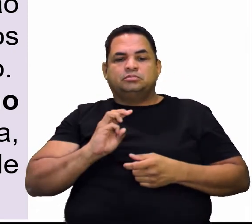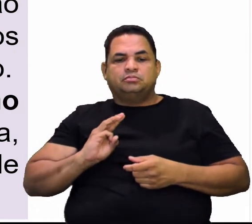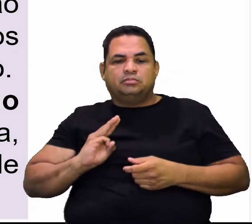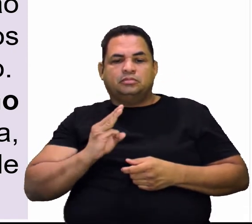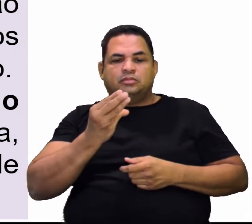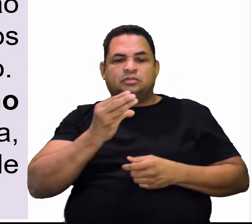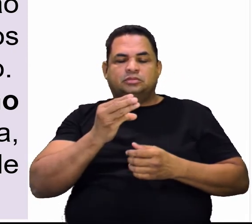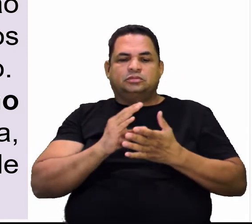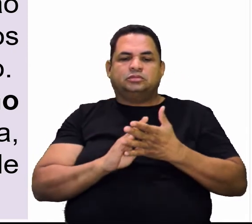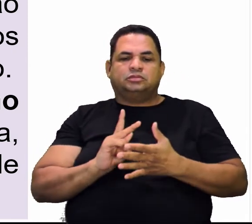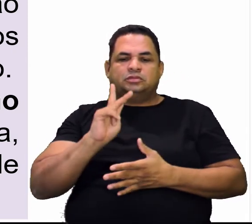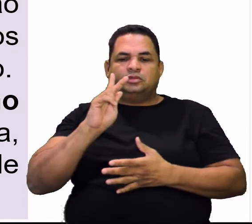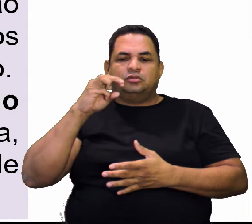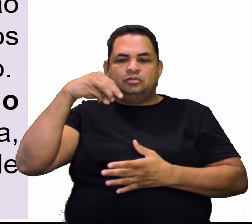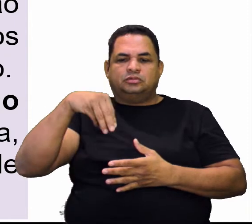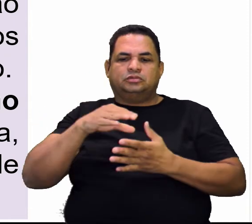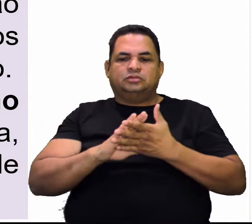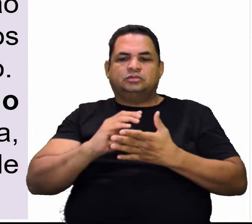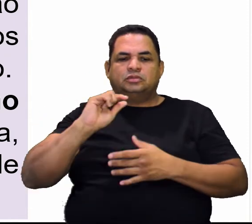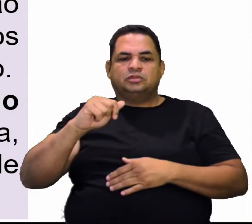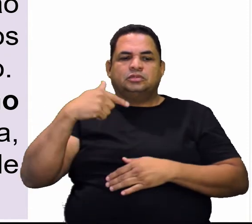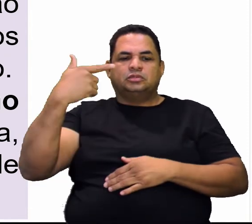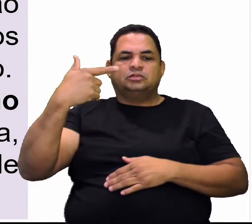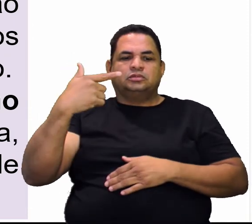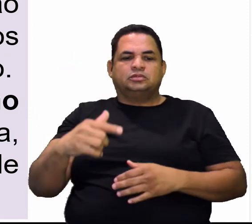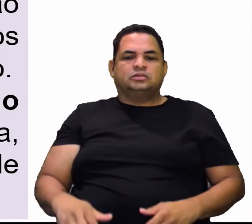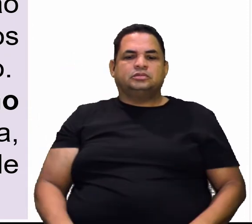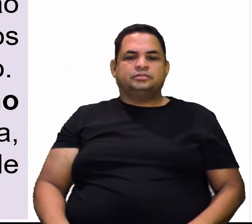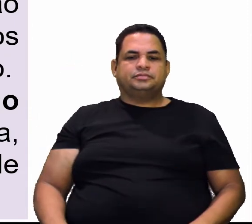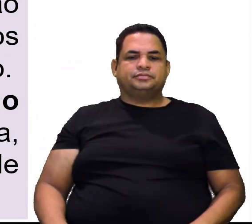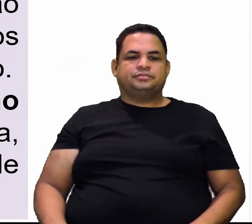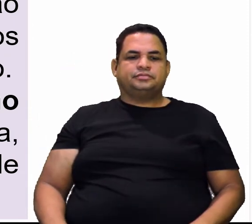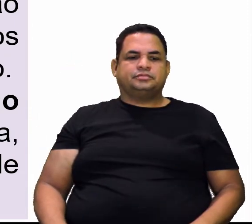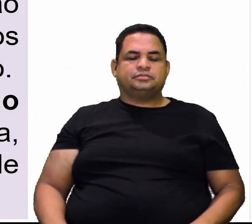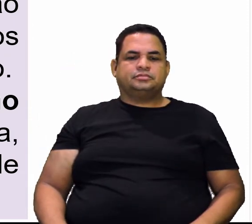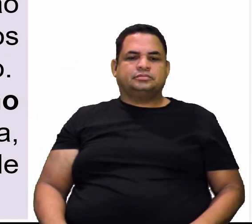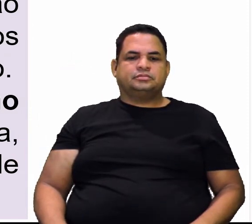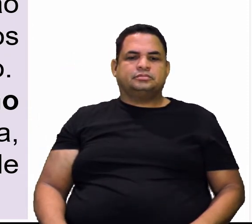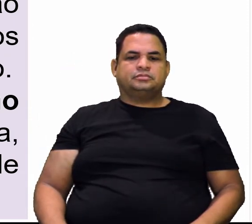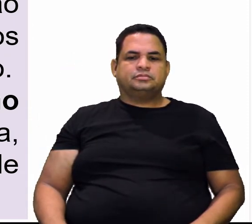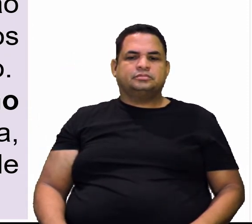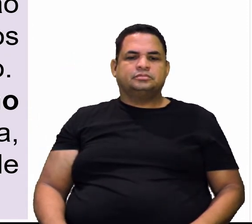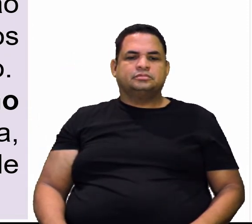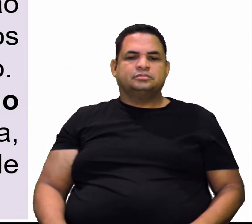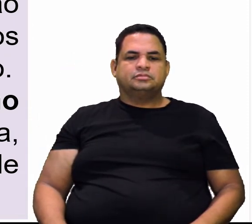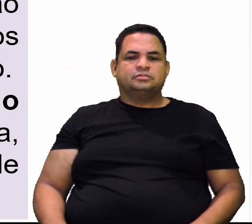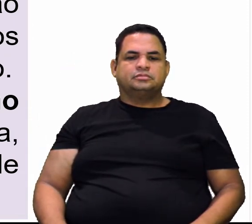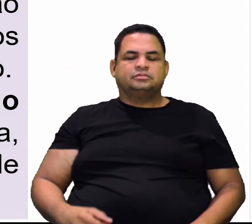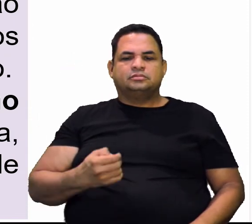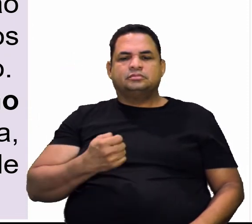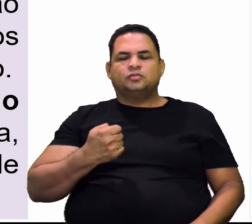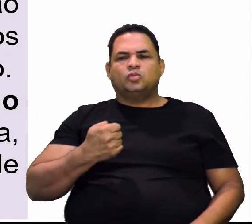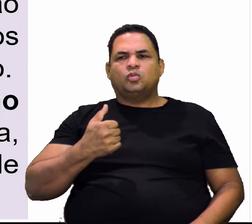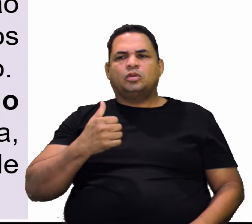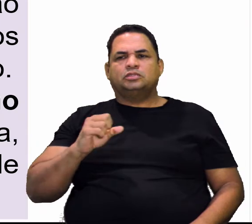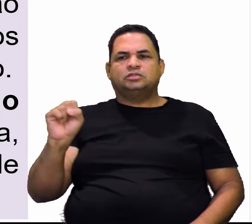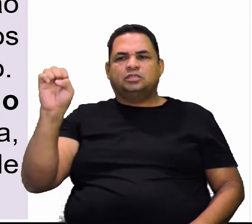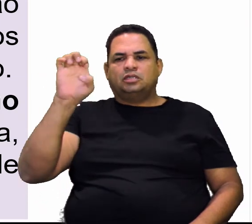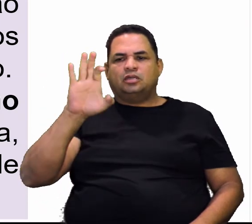6 milhões de quilômetros quadrados. Meu Deus do céu, era quase a Europa inteira,